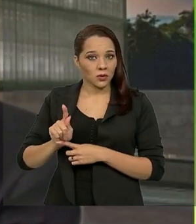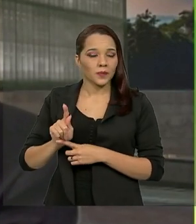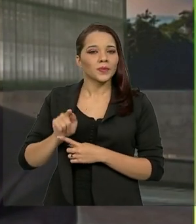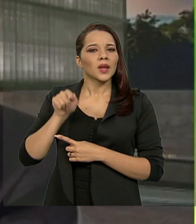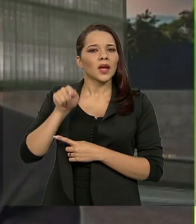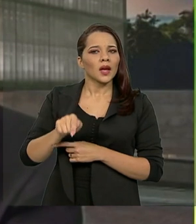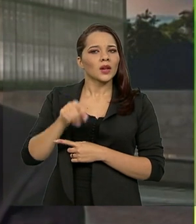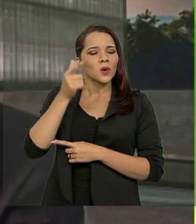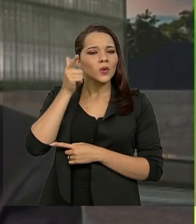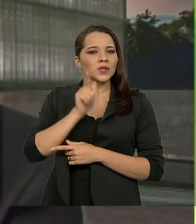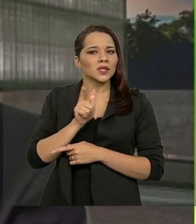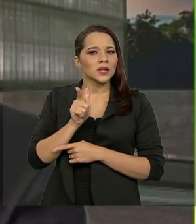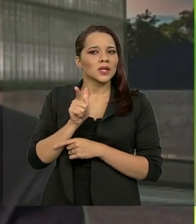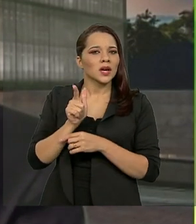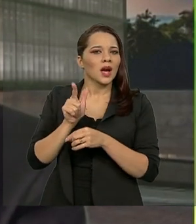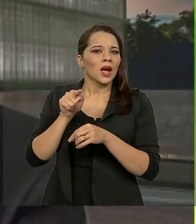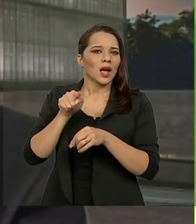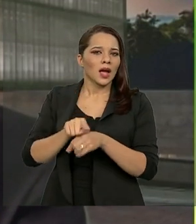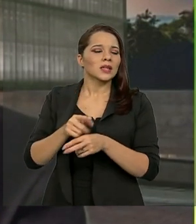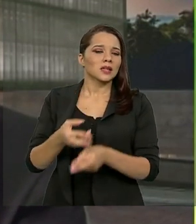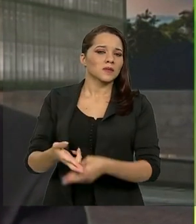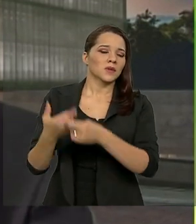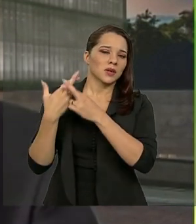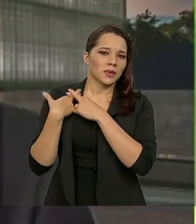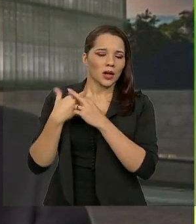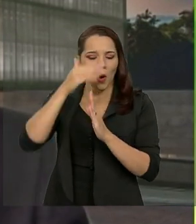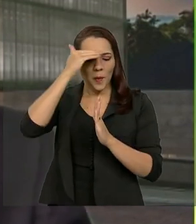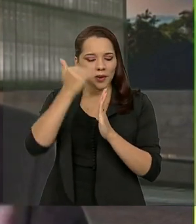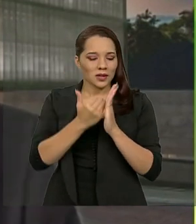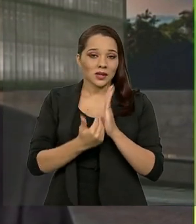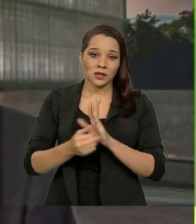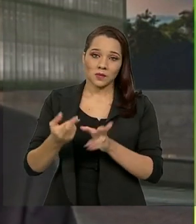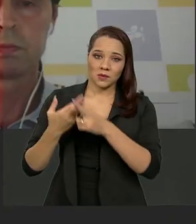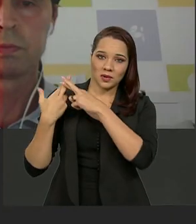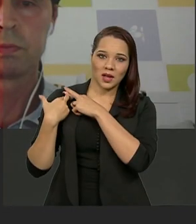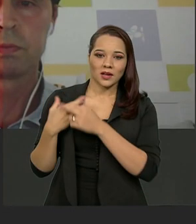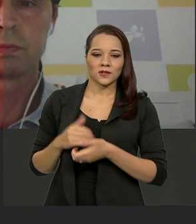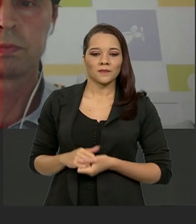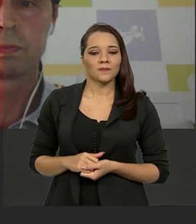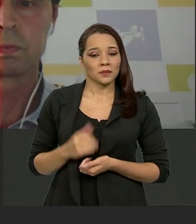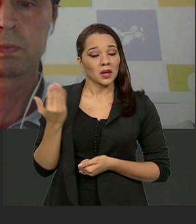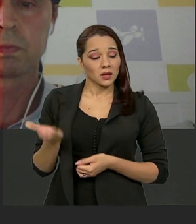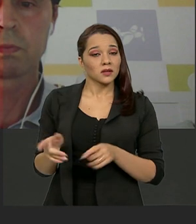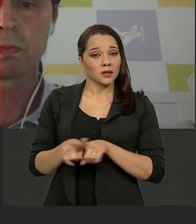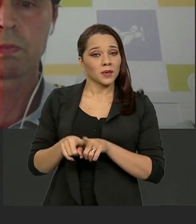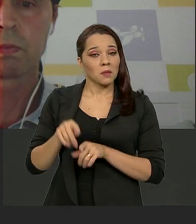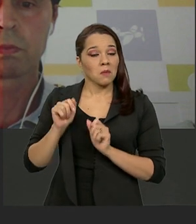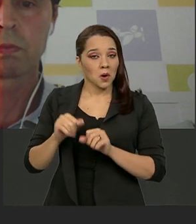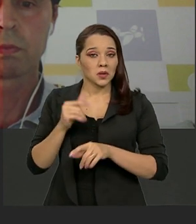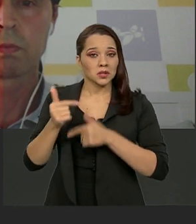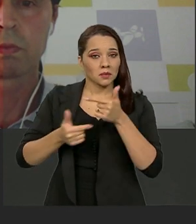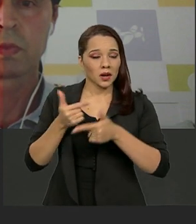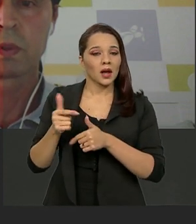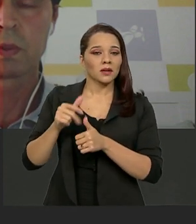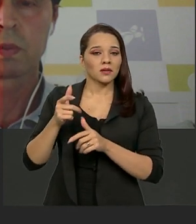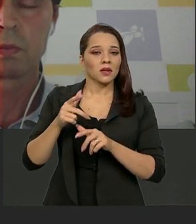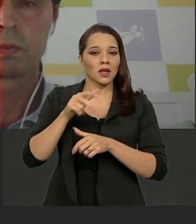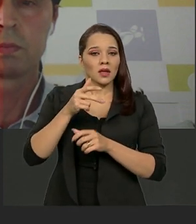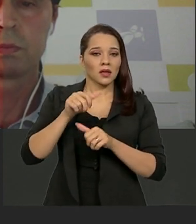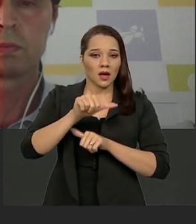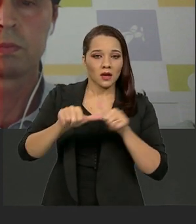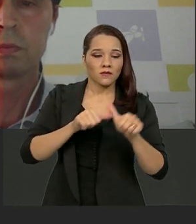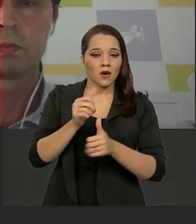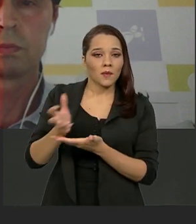dê conta dessas atribuições. Então, isso também pode ser trabalhado na reforma